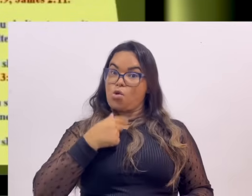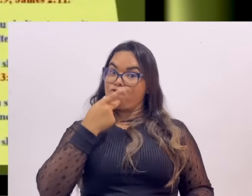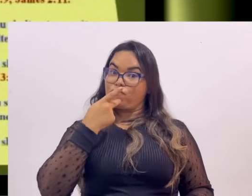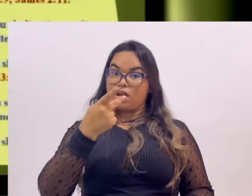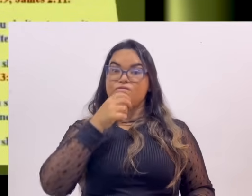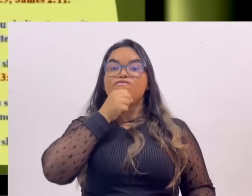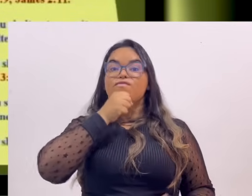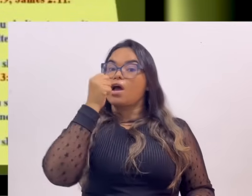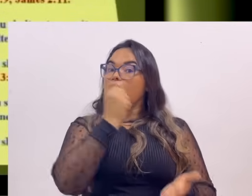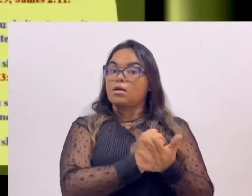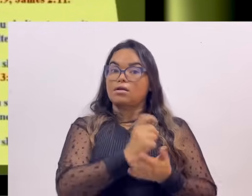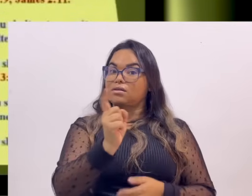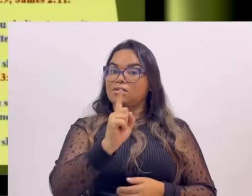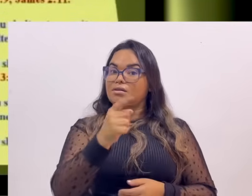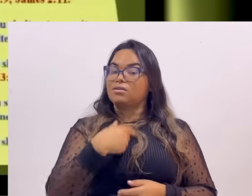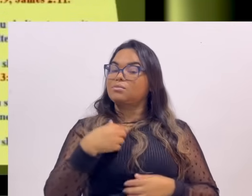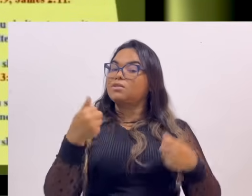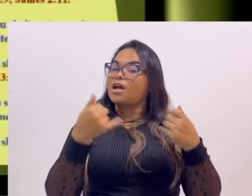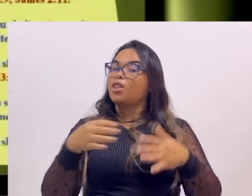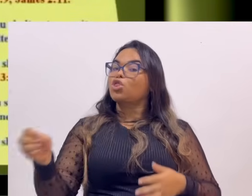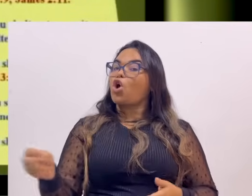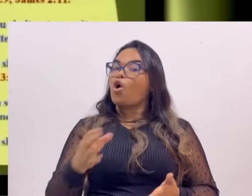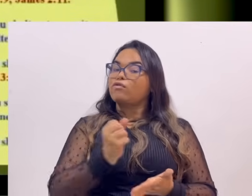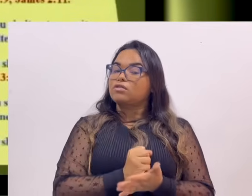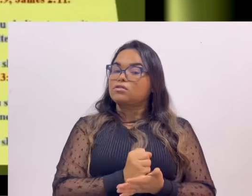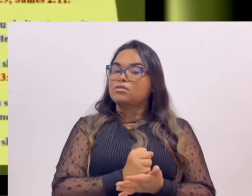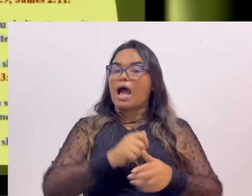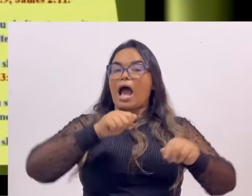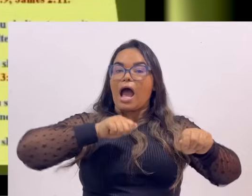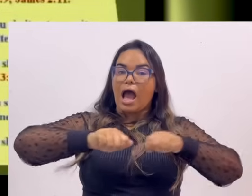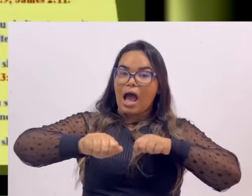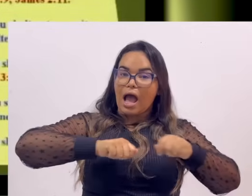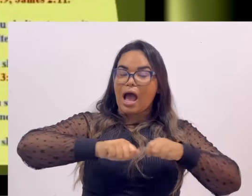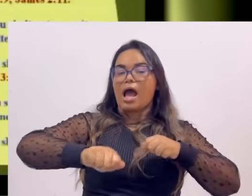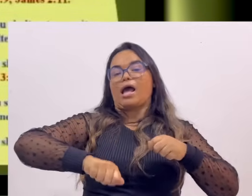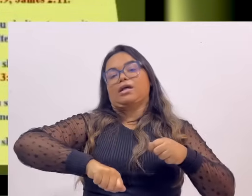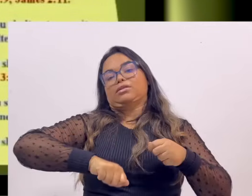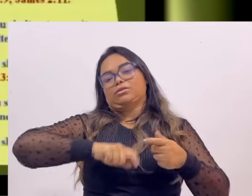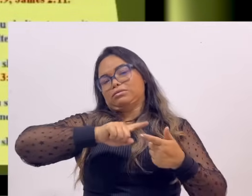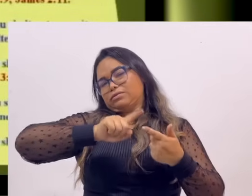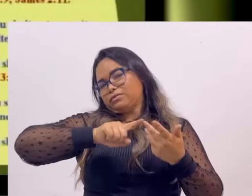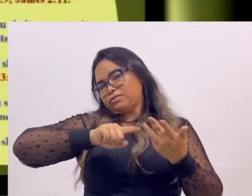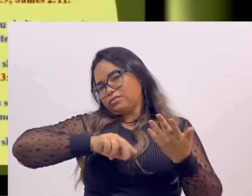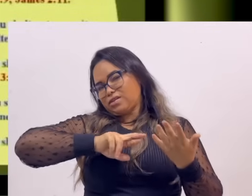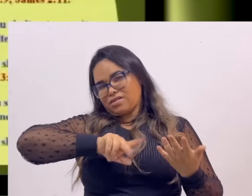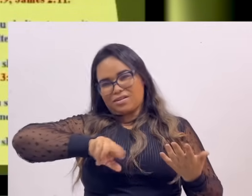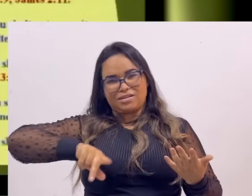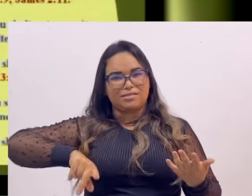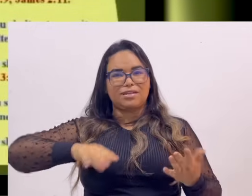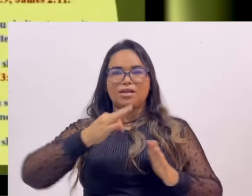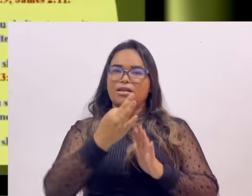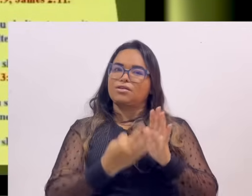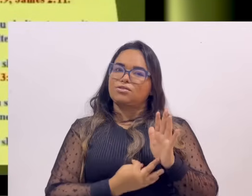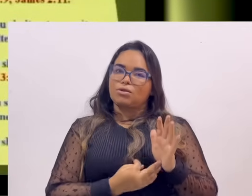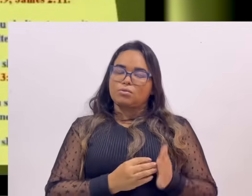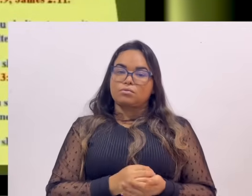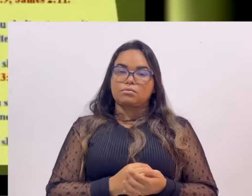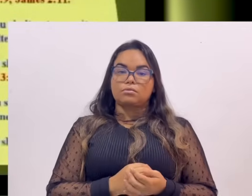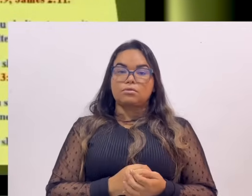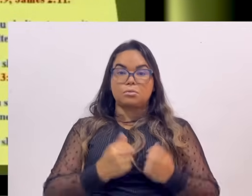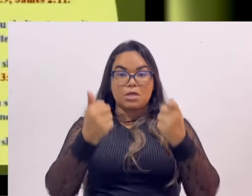Aqui, 1 João 5, 21, Atos 17, 19, Filhinhos, guardaivos dos ídolos.